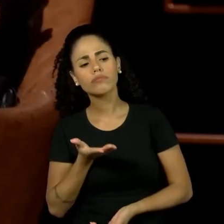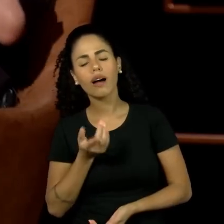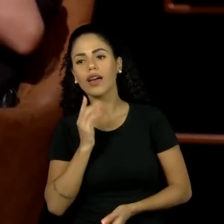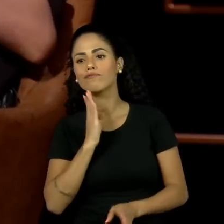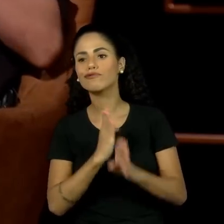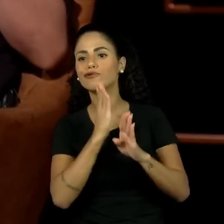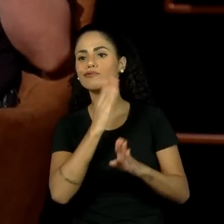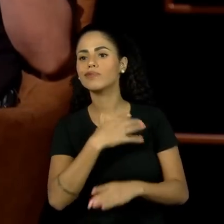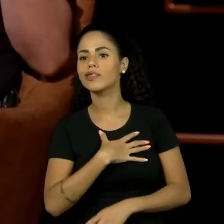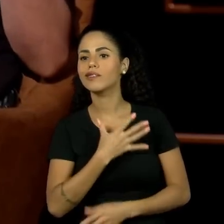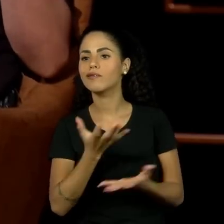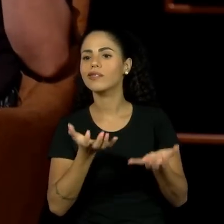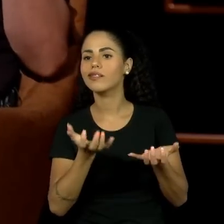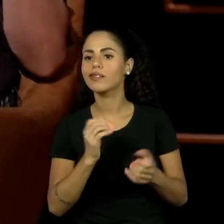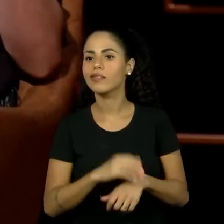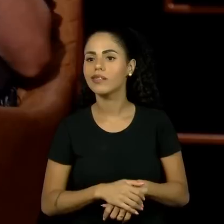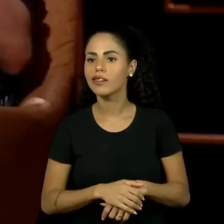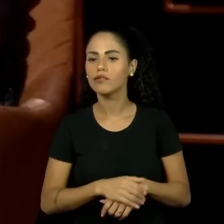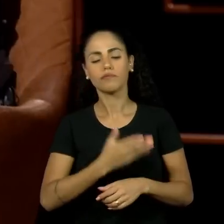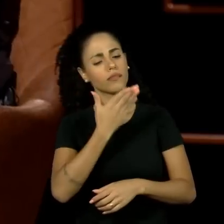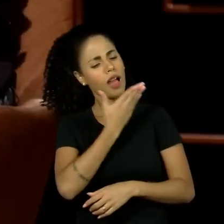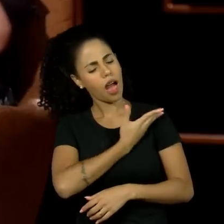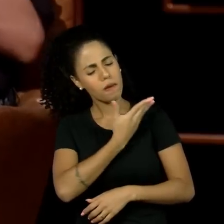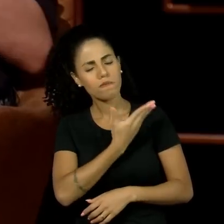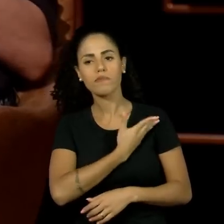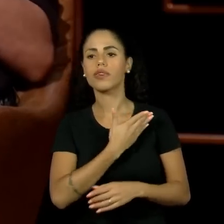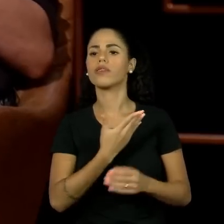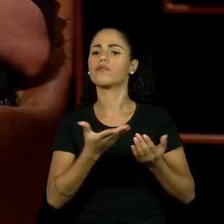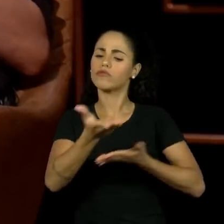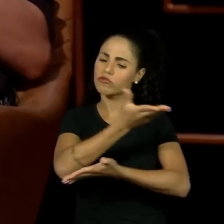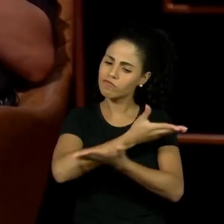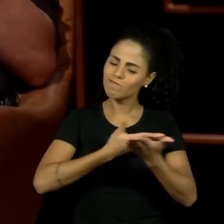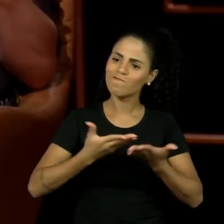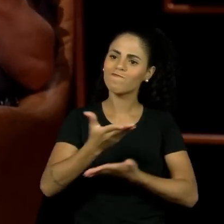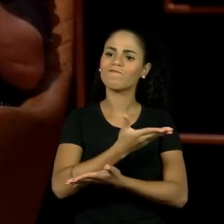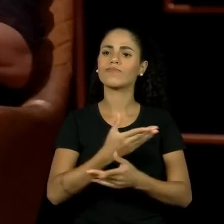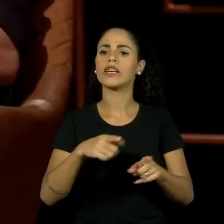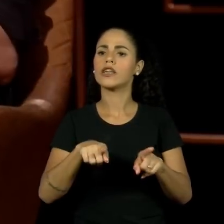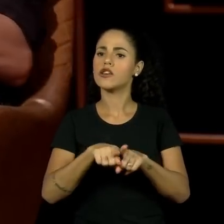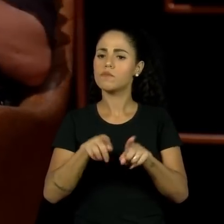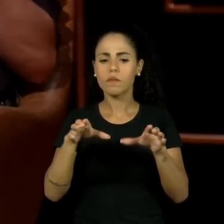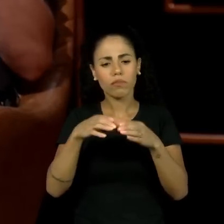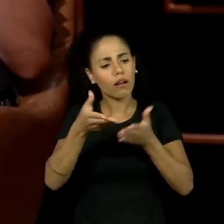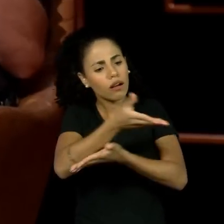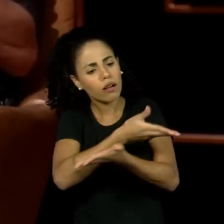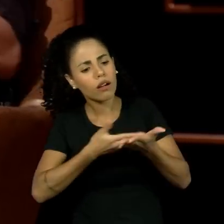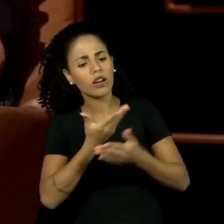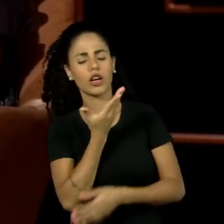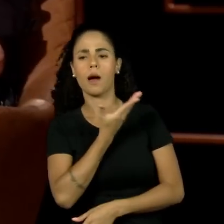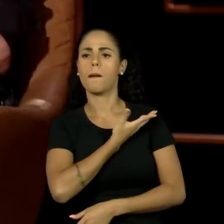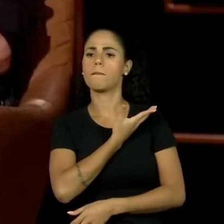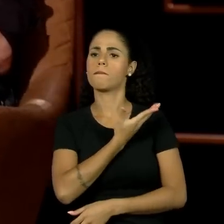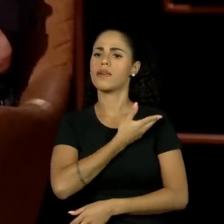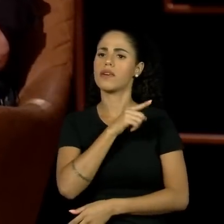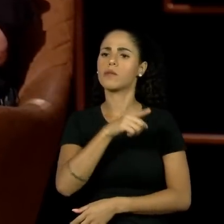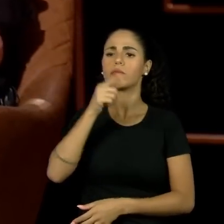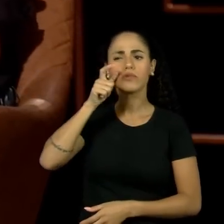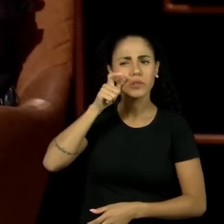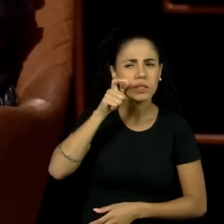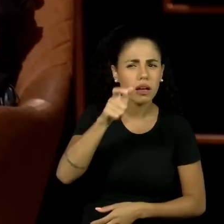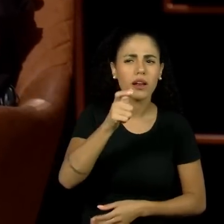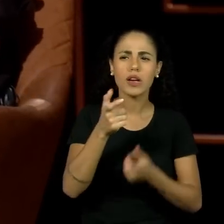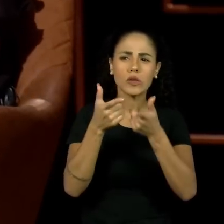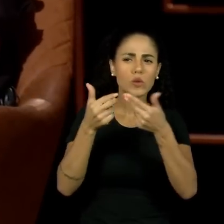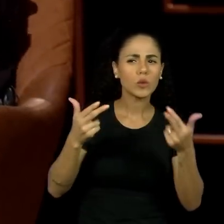Onde eu criei minhas amizades, onde eu criei o meu círculo de